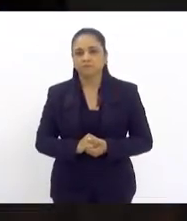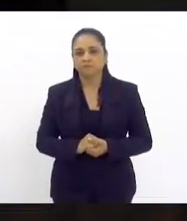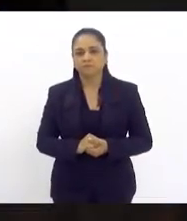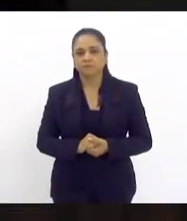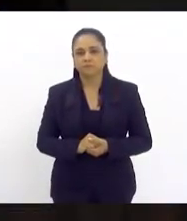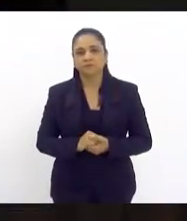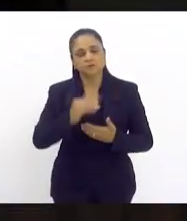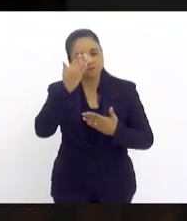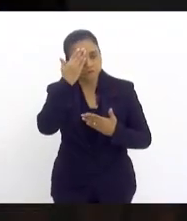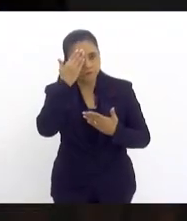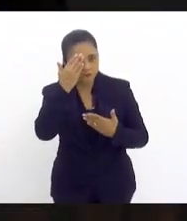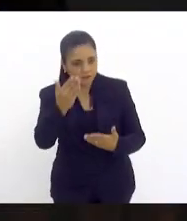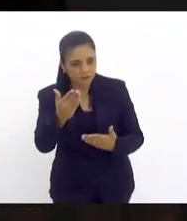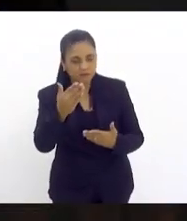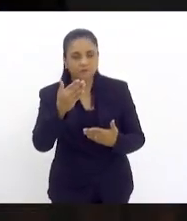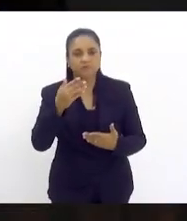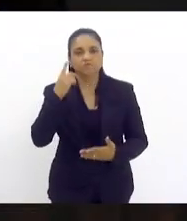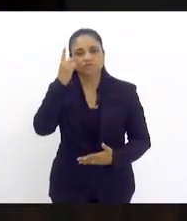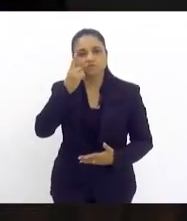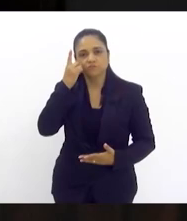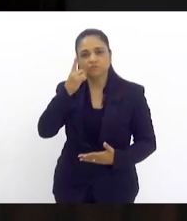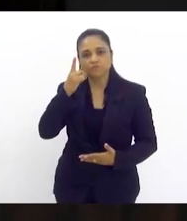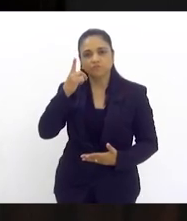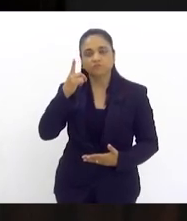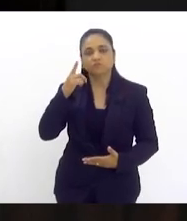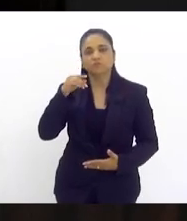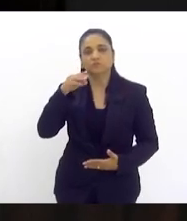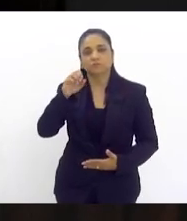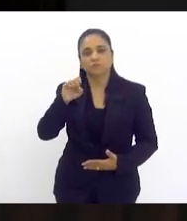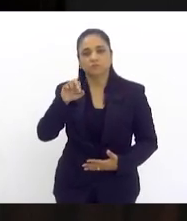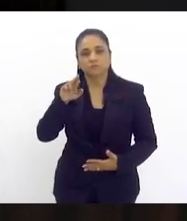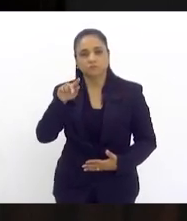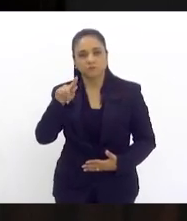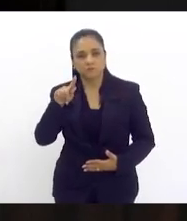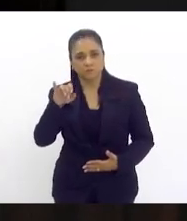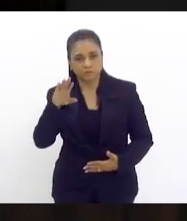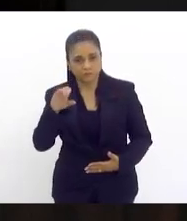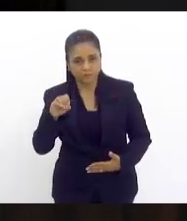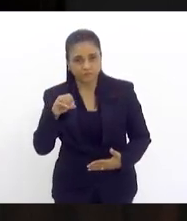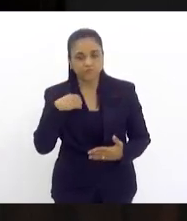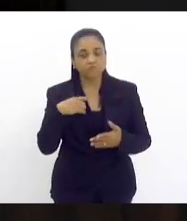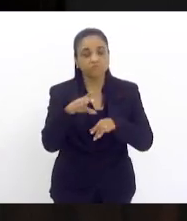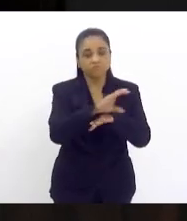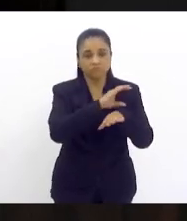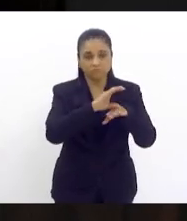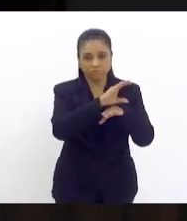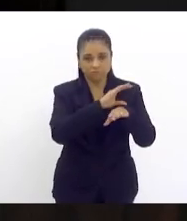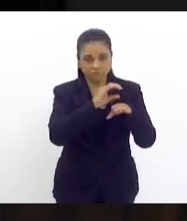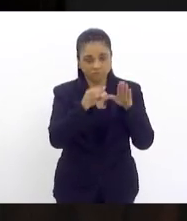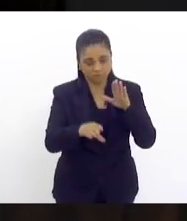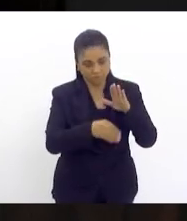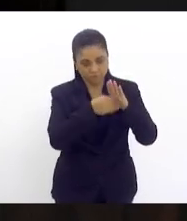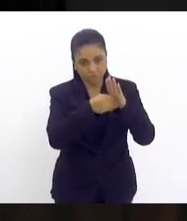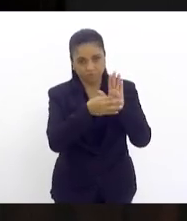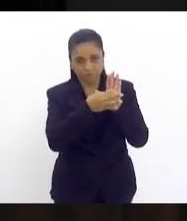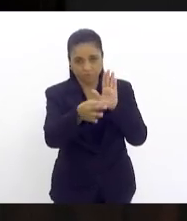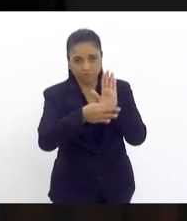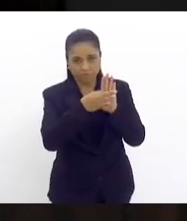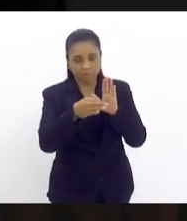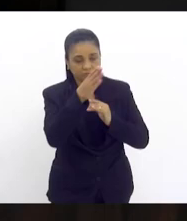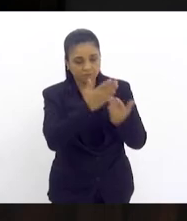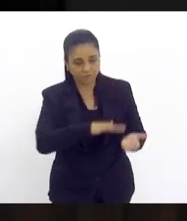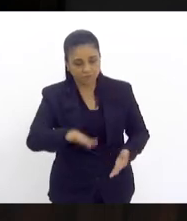Obrigado, querido doutor Serginho. Para emitir parecer pela Comissão de Assuntos da Criança, do Adolescente e do